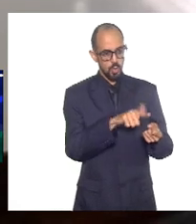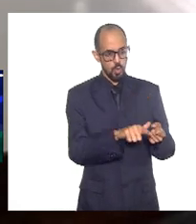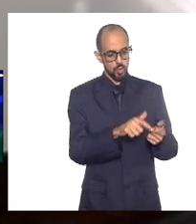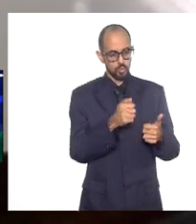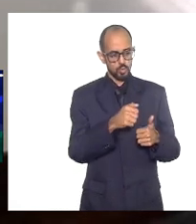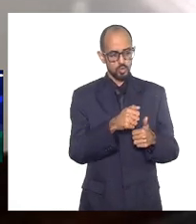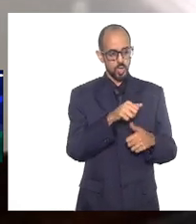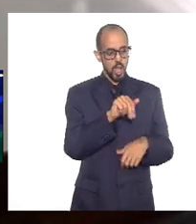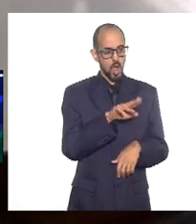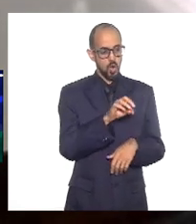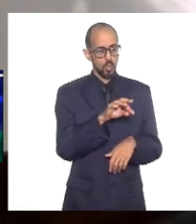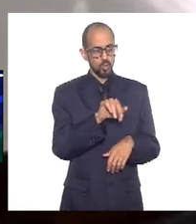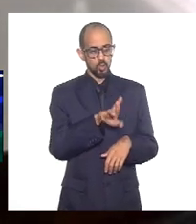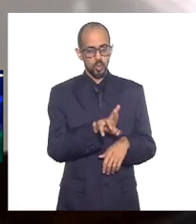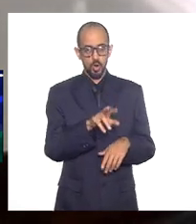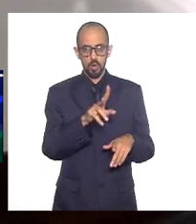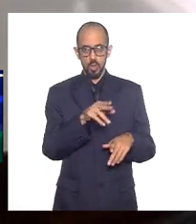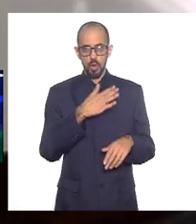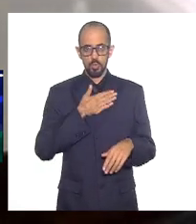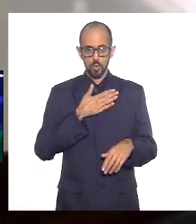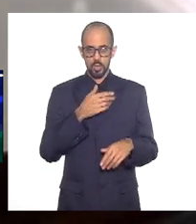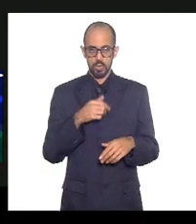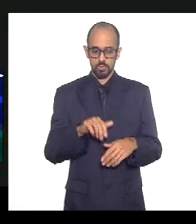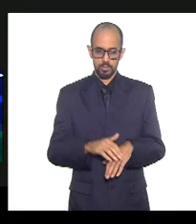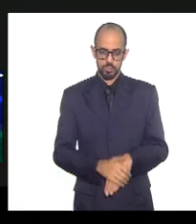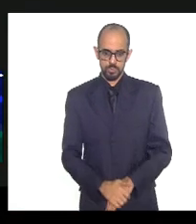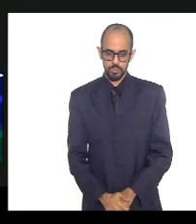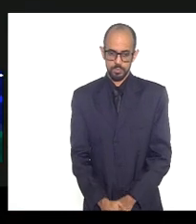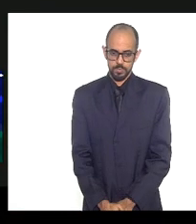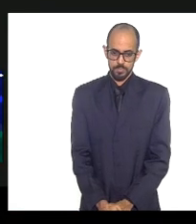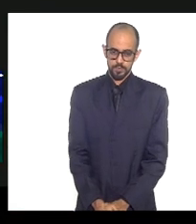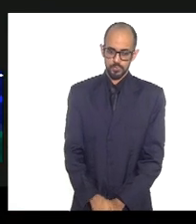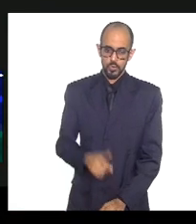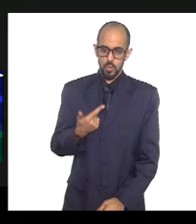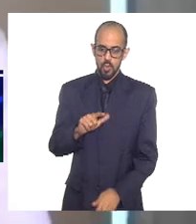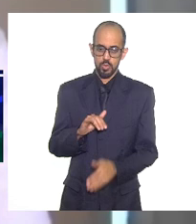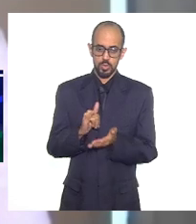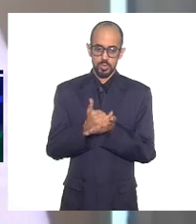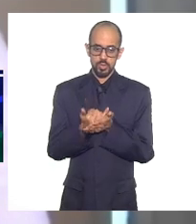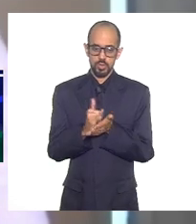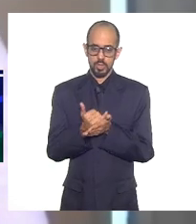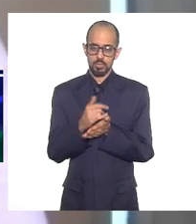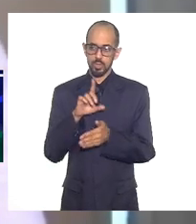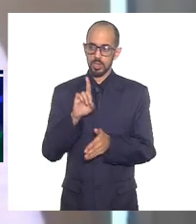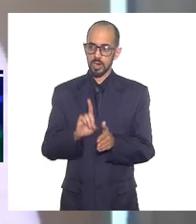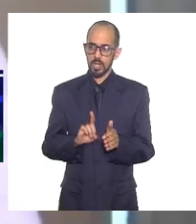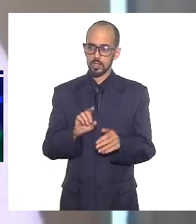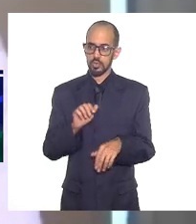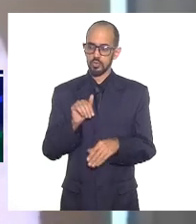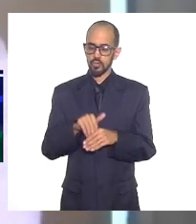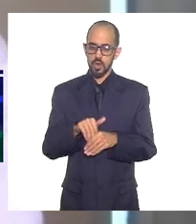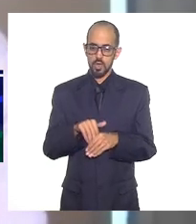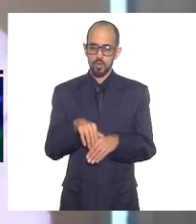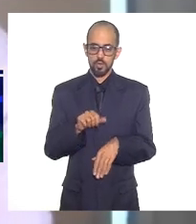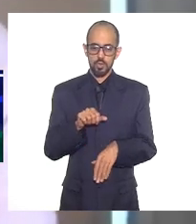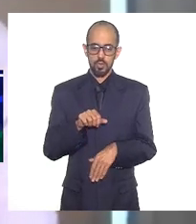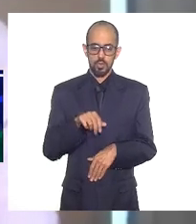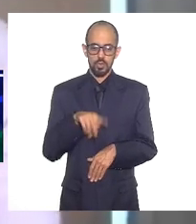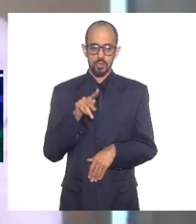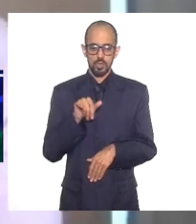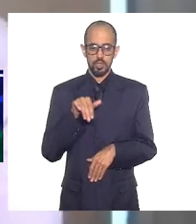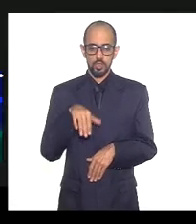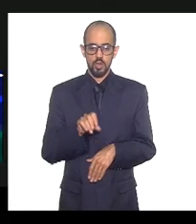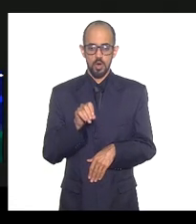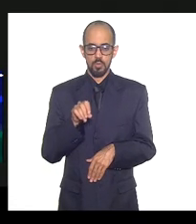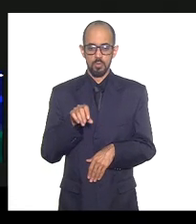coautorias, como foi o meu caso. Muito obrigado. Próximo inscrito para a declaração de voto, o deputado Alexandre